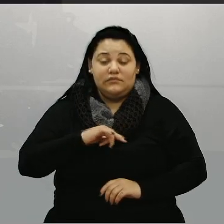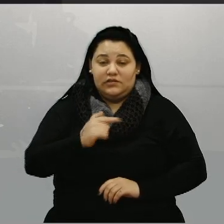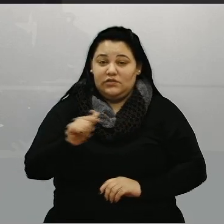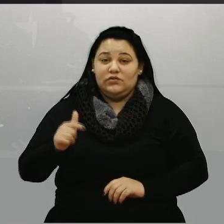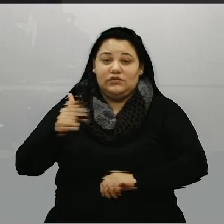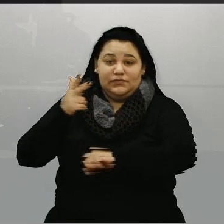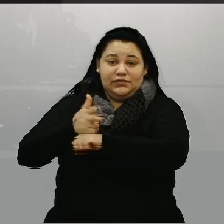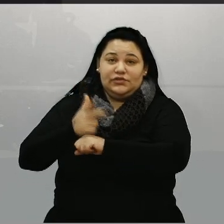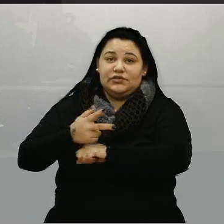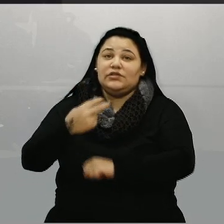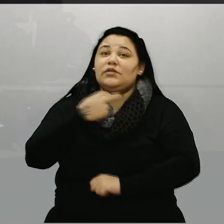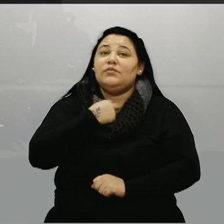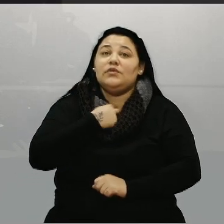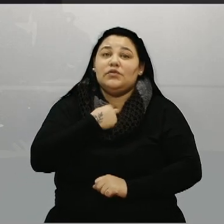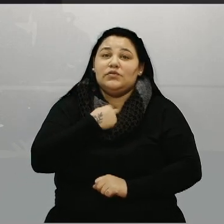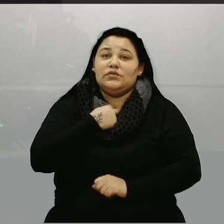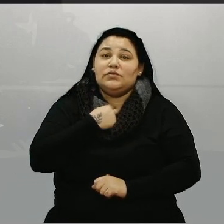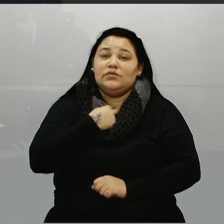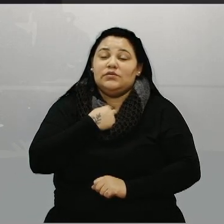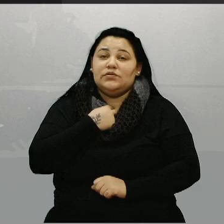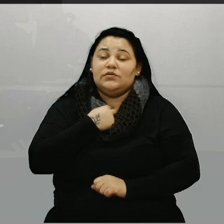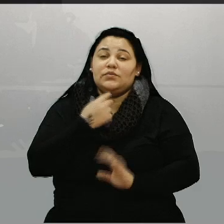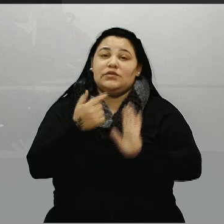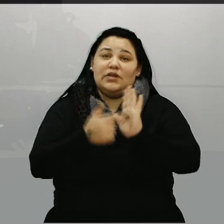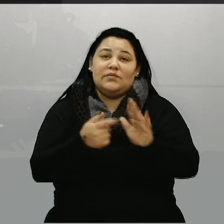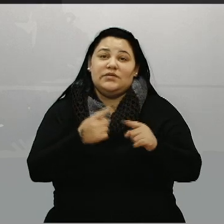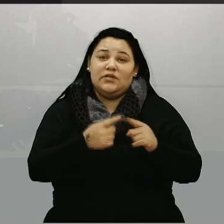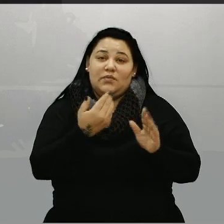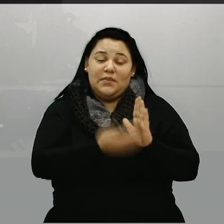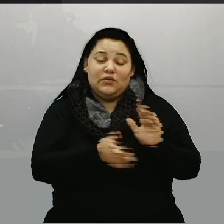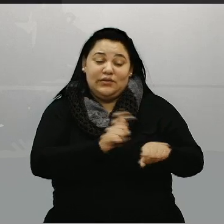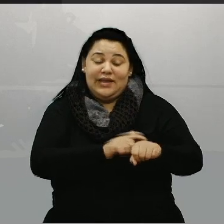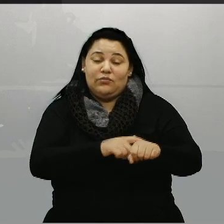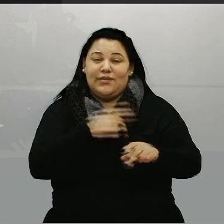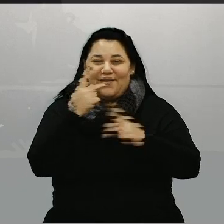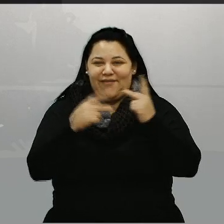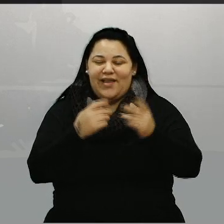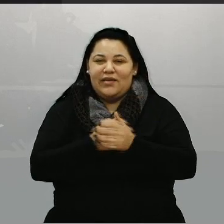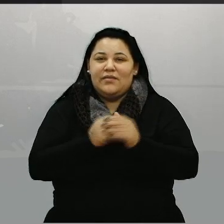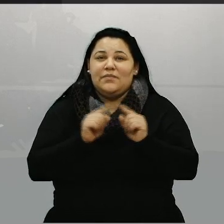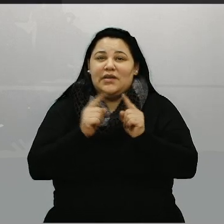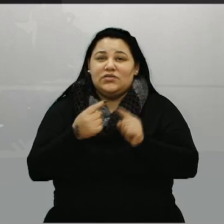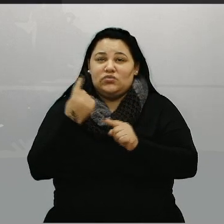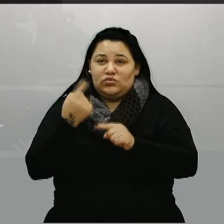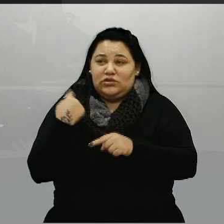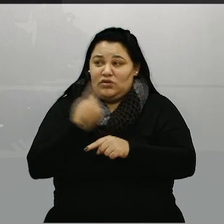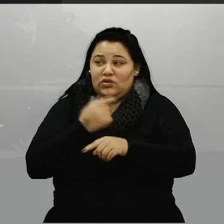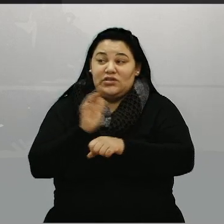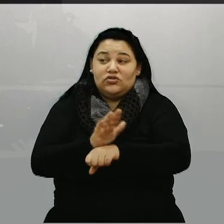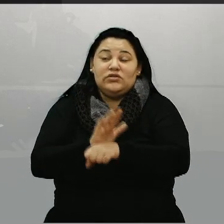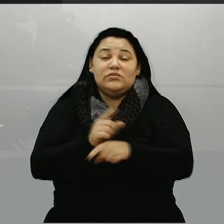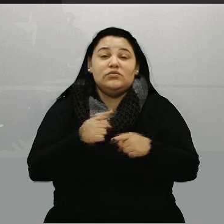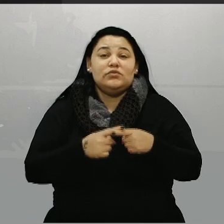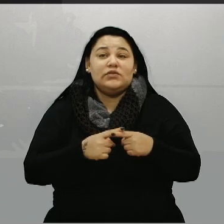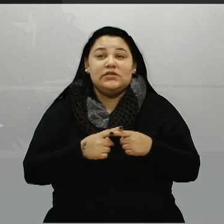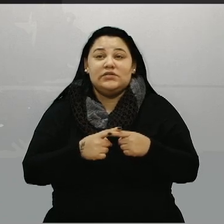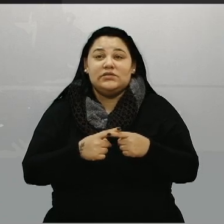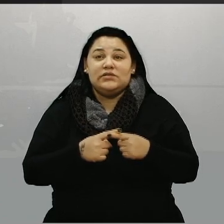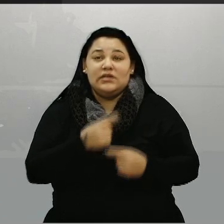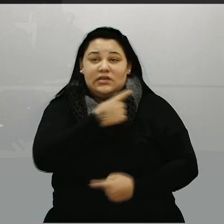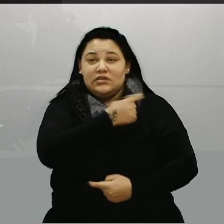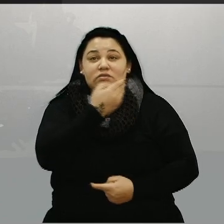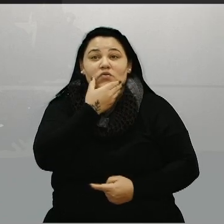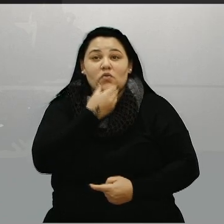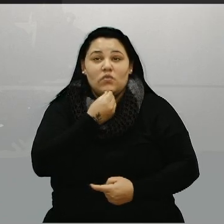para passar, senão eu perco aqui muito tempo da minha fala aqui. Um que nós ajudamos, inclusive, porque esse rapaz